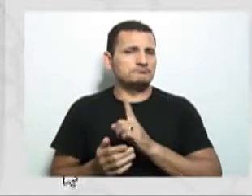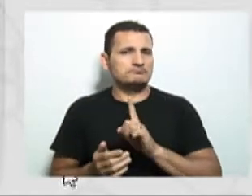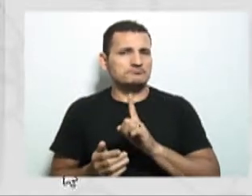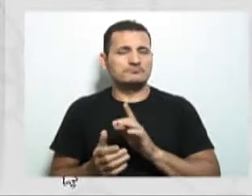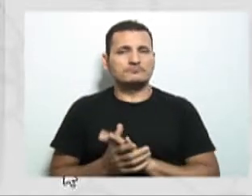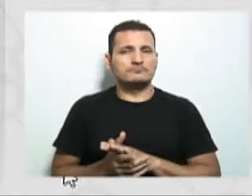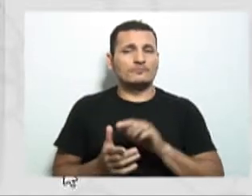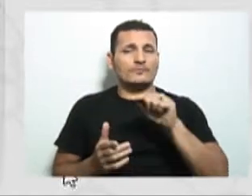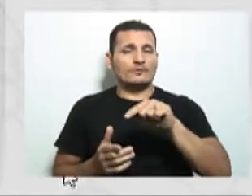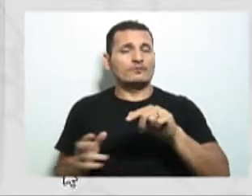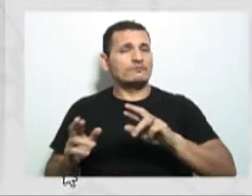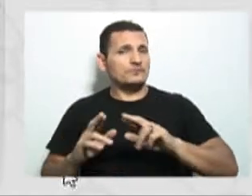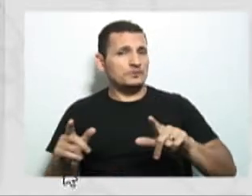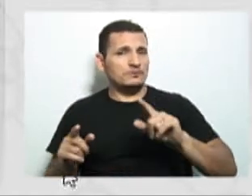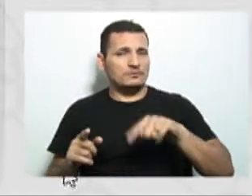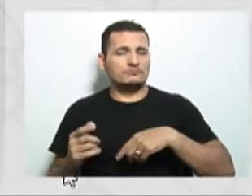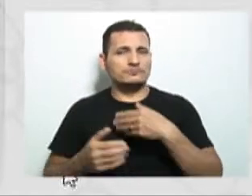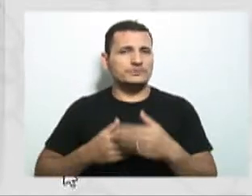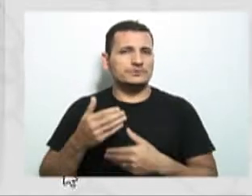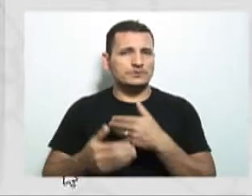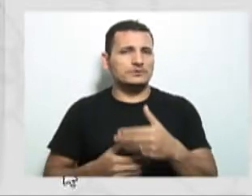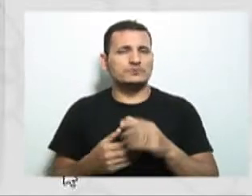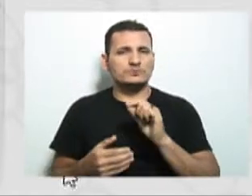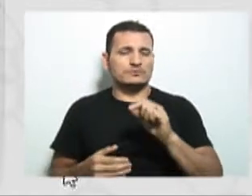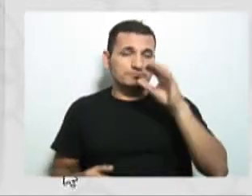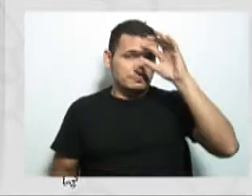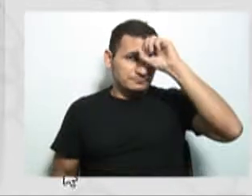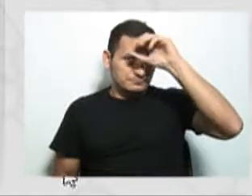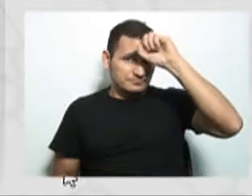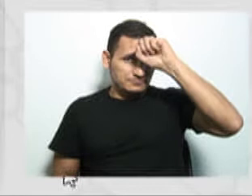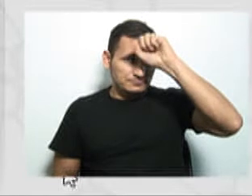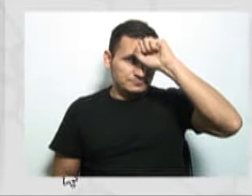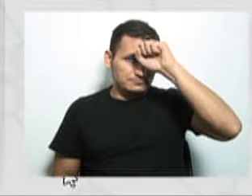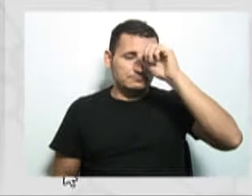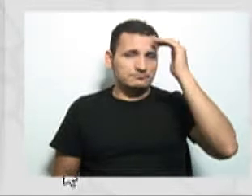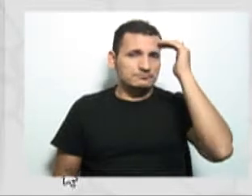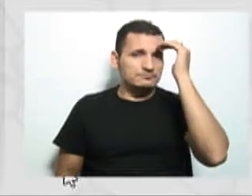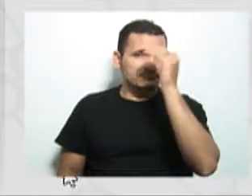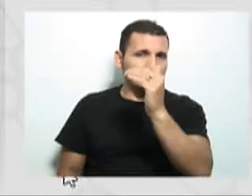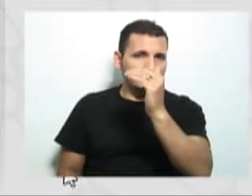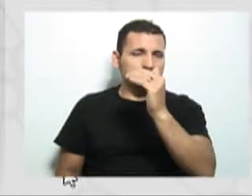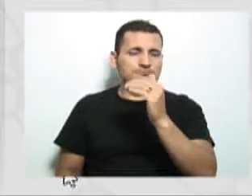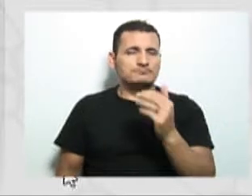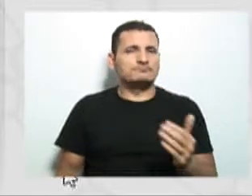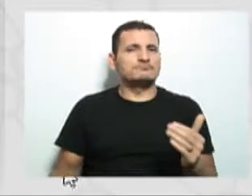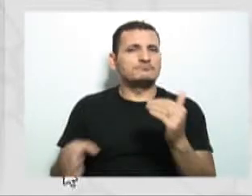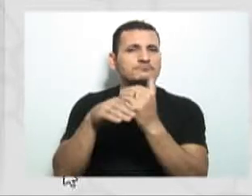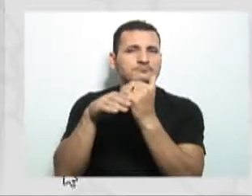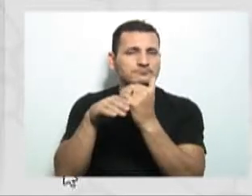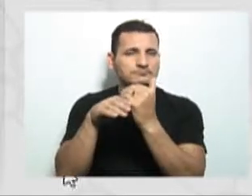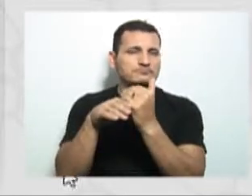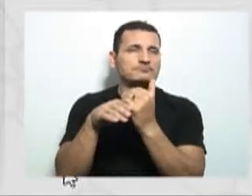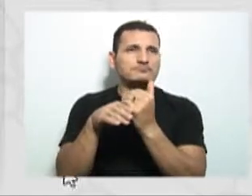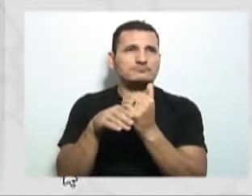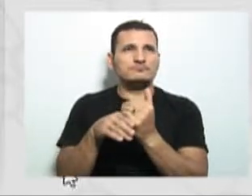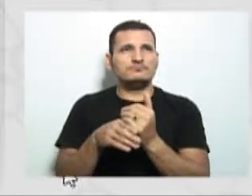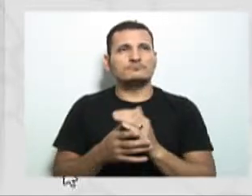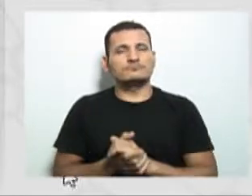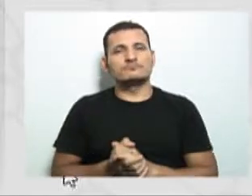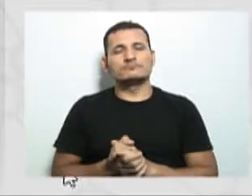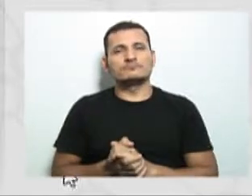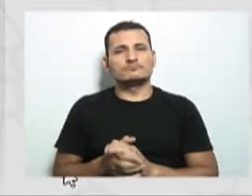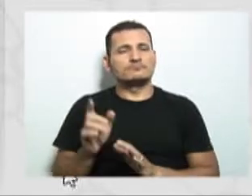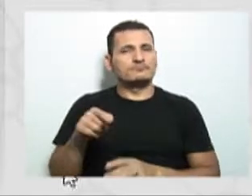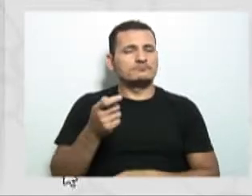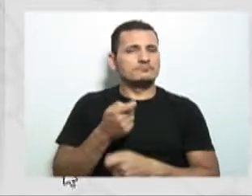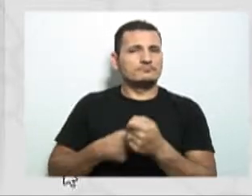concessões. É muito mais um processo de aprendizado e respeito mútuo. Isso é, então,